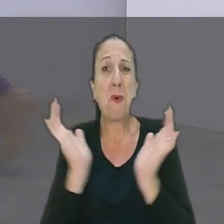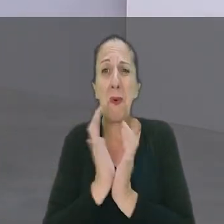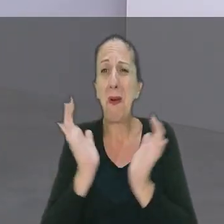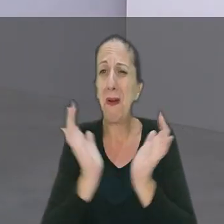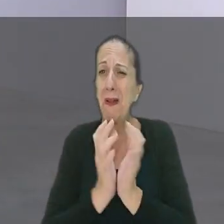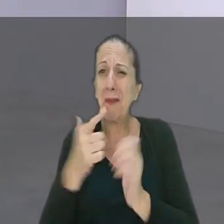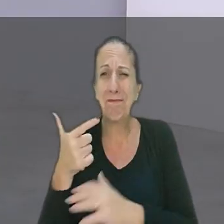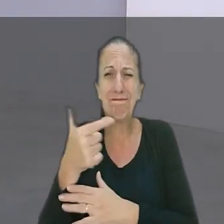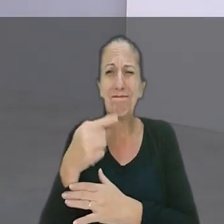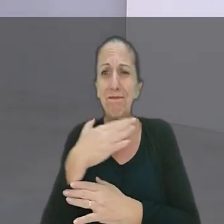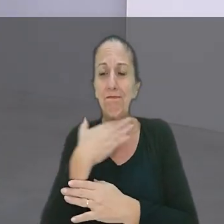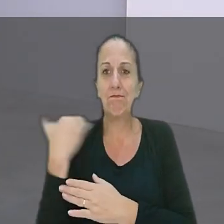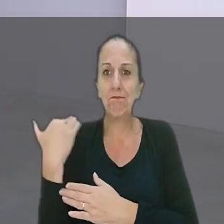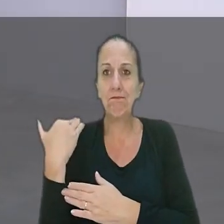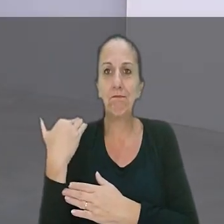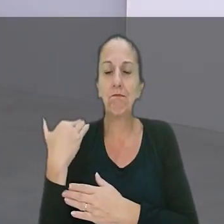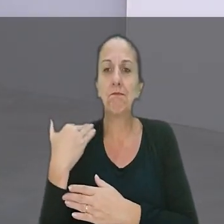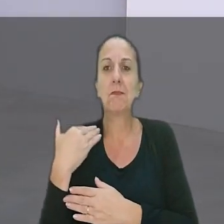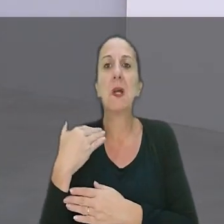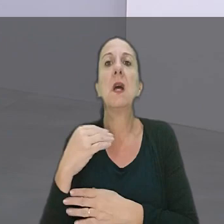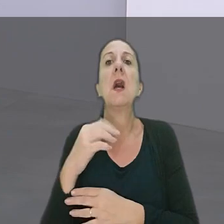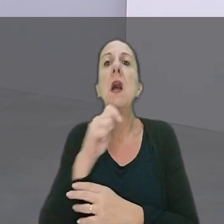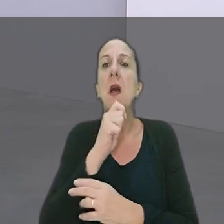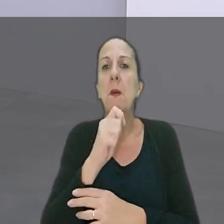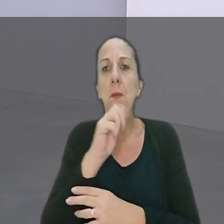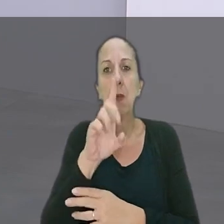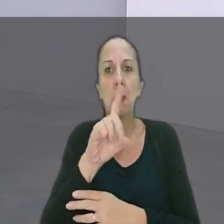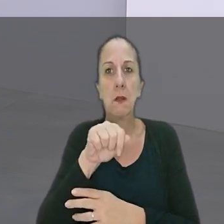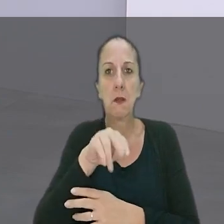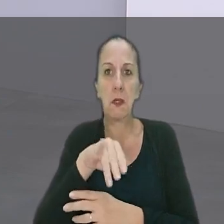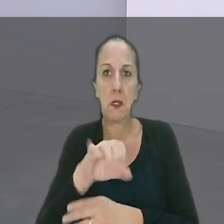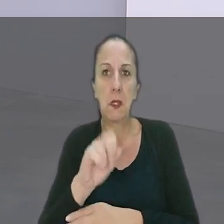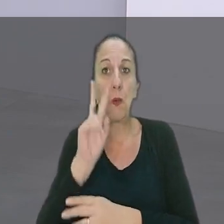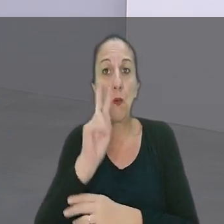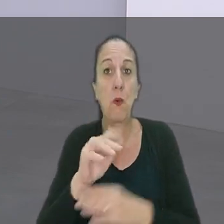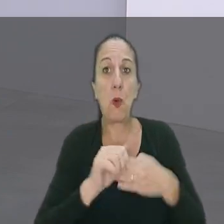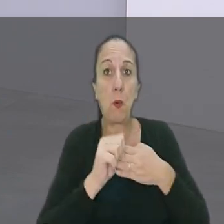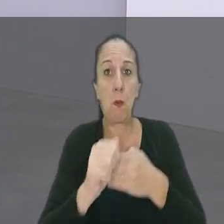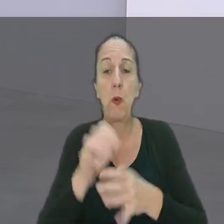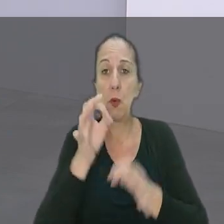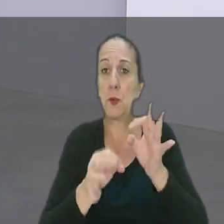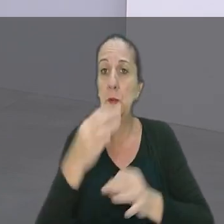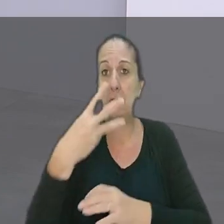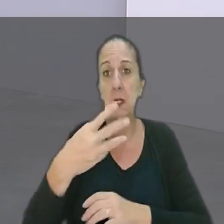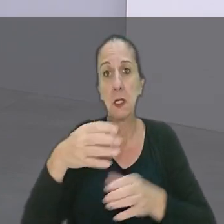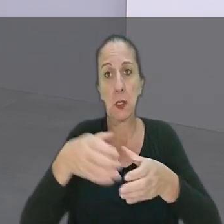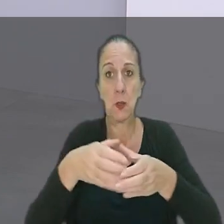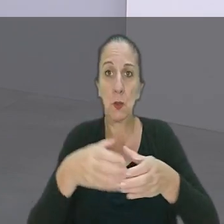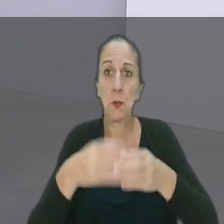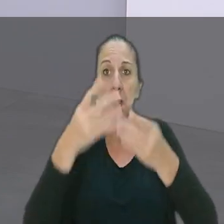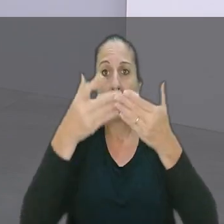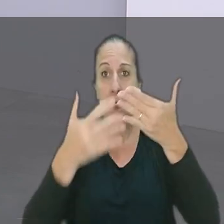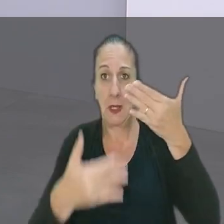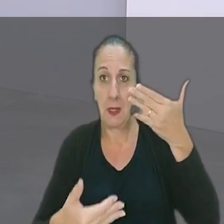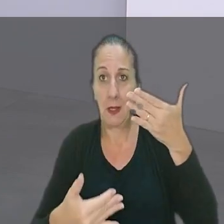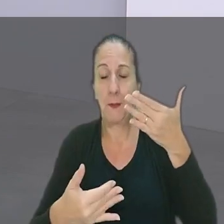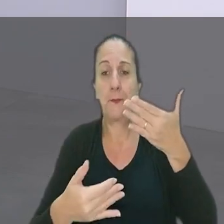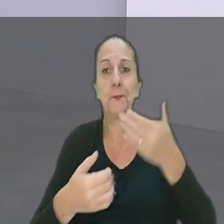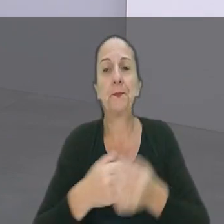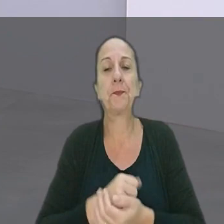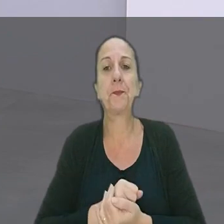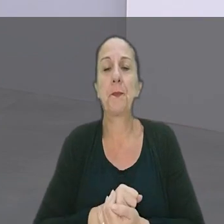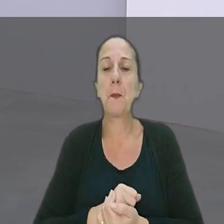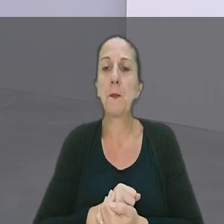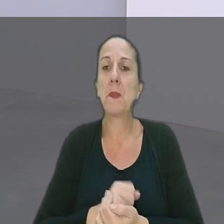visto um colega de profissão ser assassinado. O repórter Daniel Vasques acompanhou o julgamento na terceira turma e traz os detalhes para a gente.